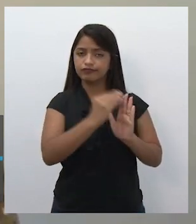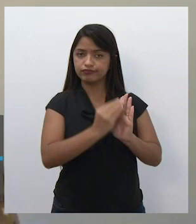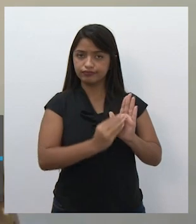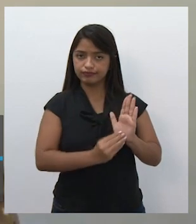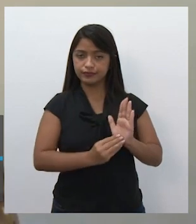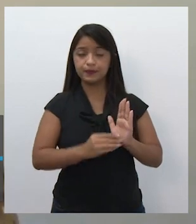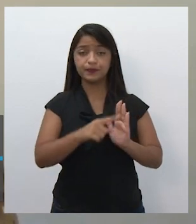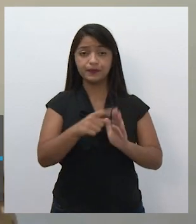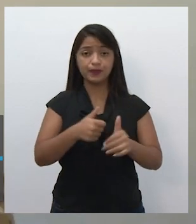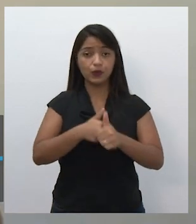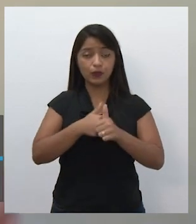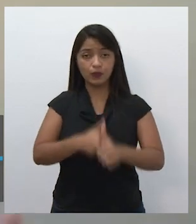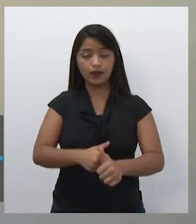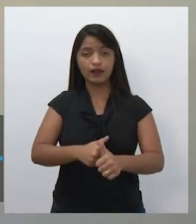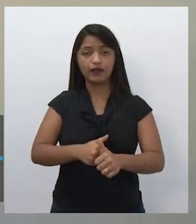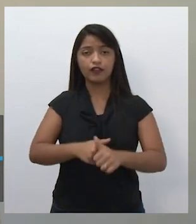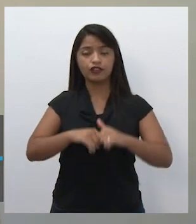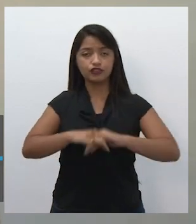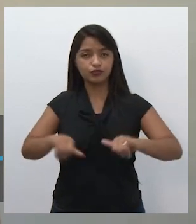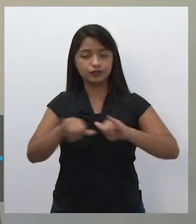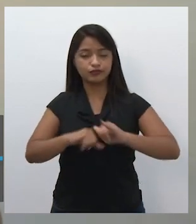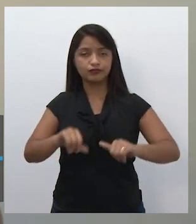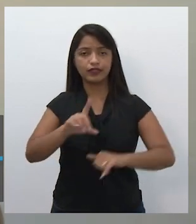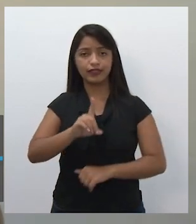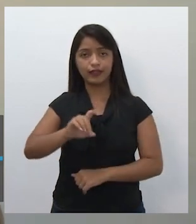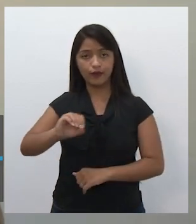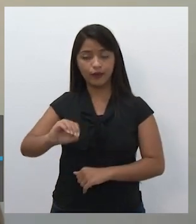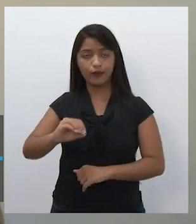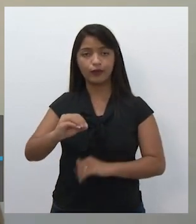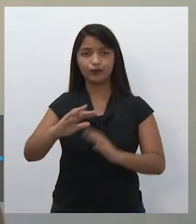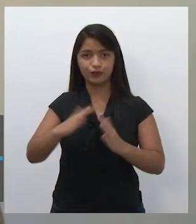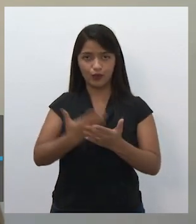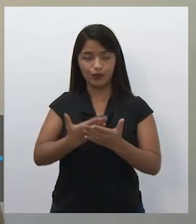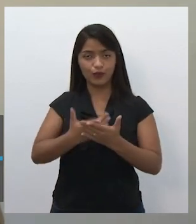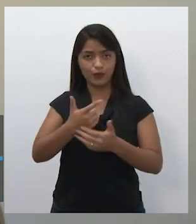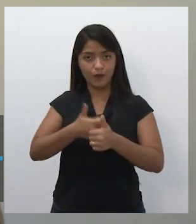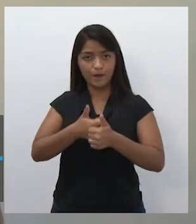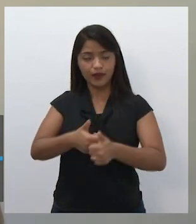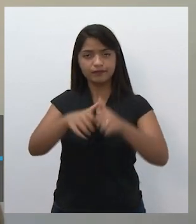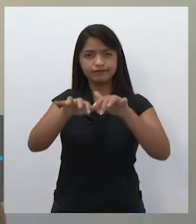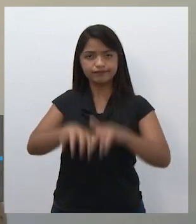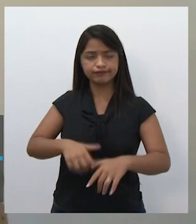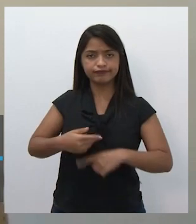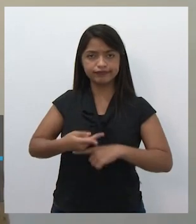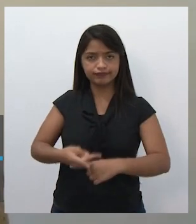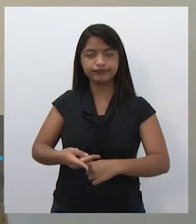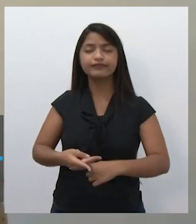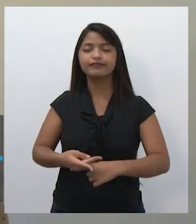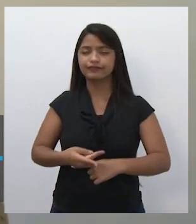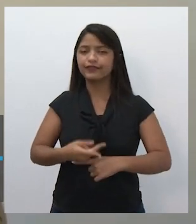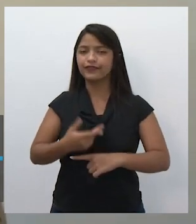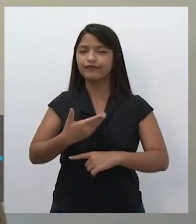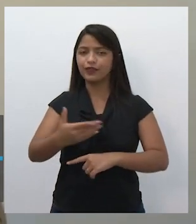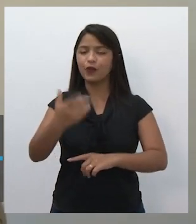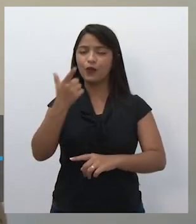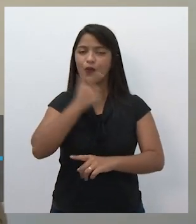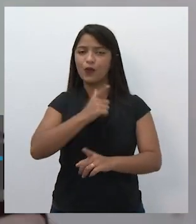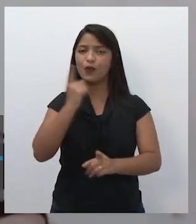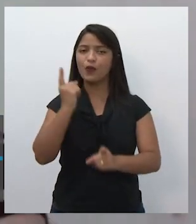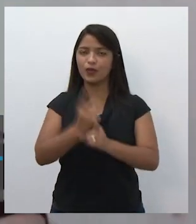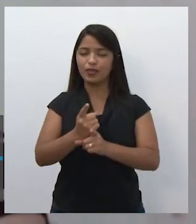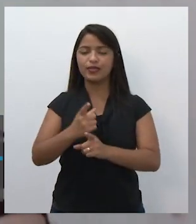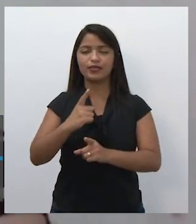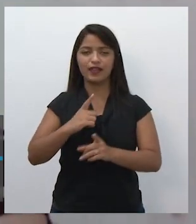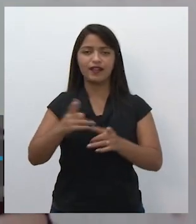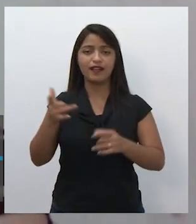a publicação do Diário Oficial aí na sua escola, que vocês vão ver, está lá a matriz